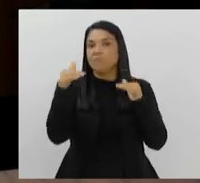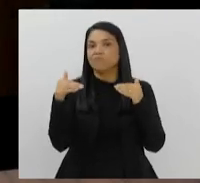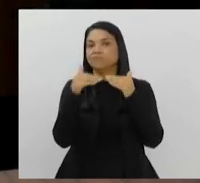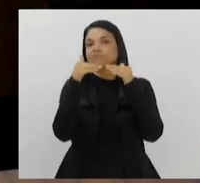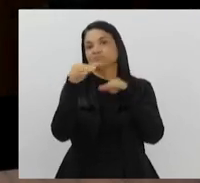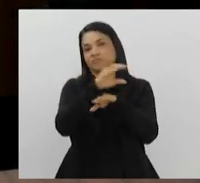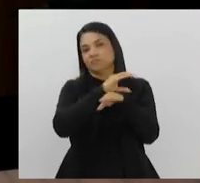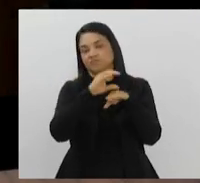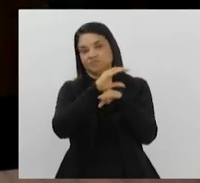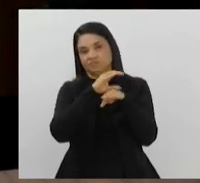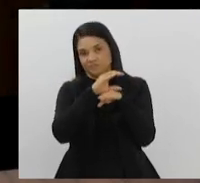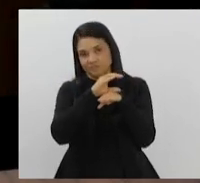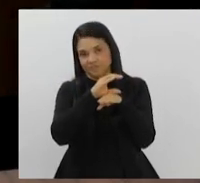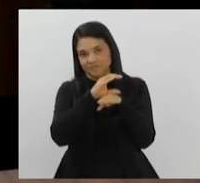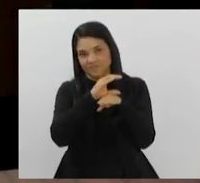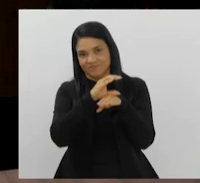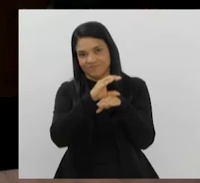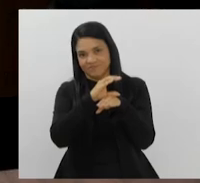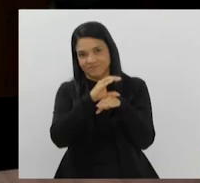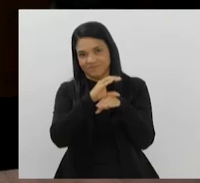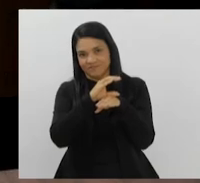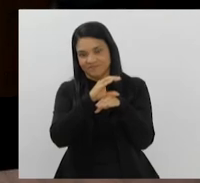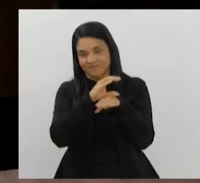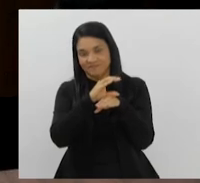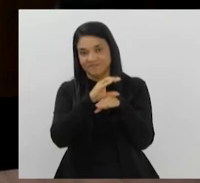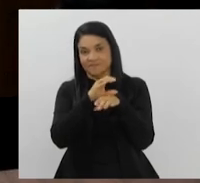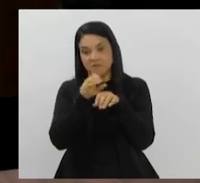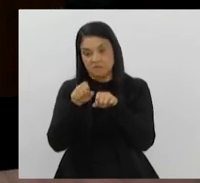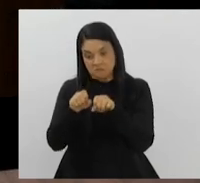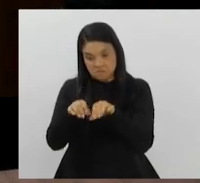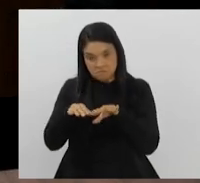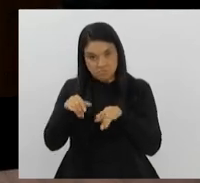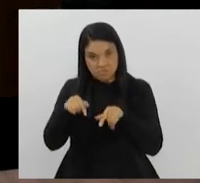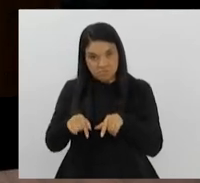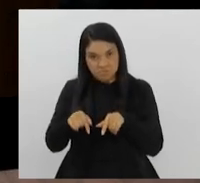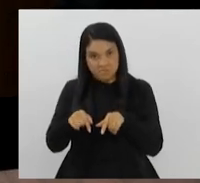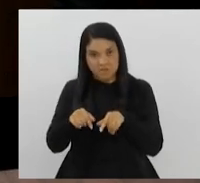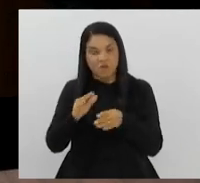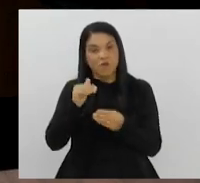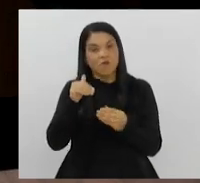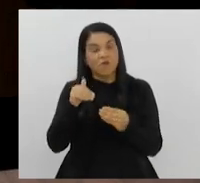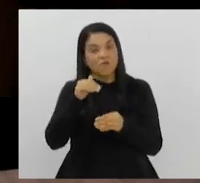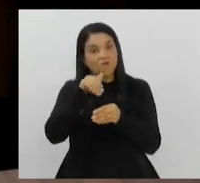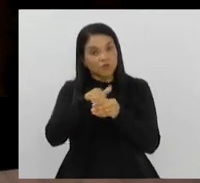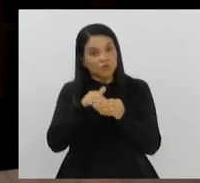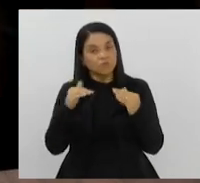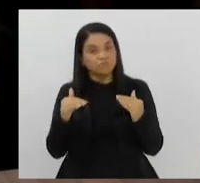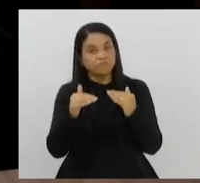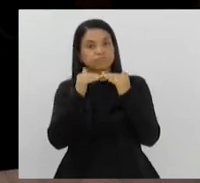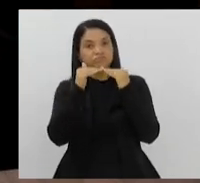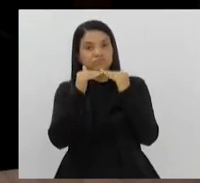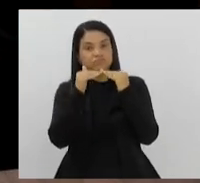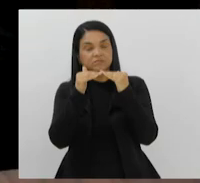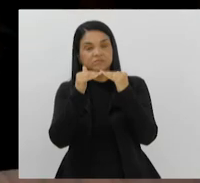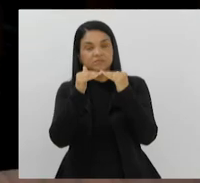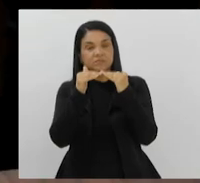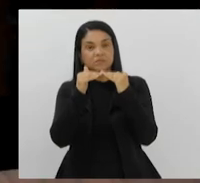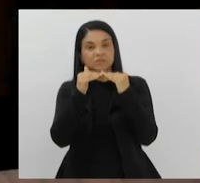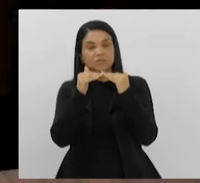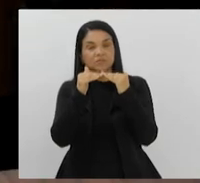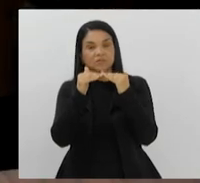constitucional. E o parlamento aqui votou favorável com um